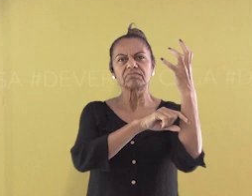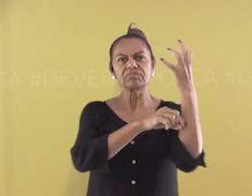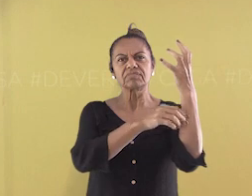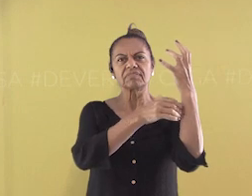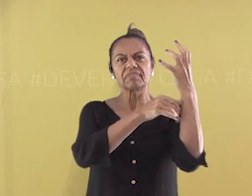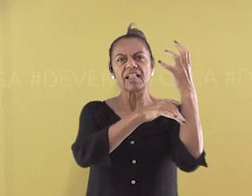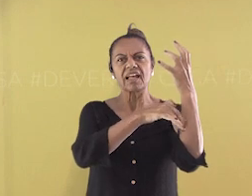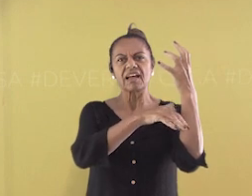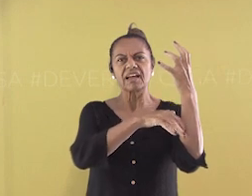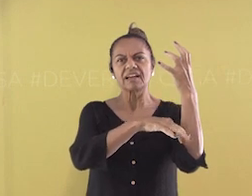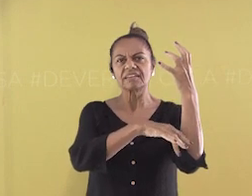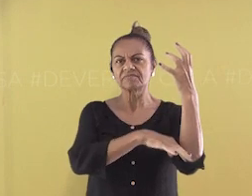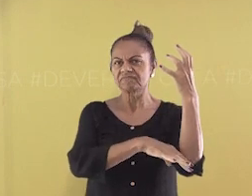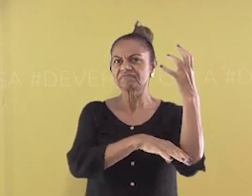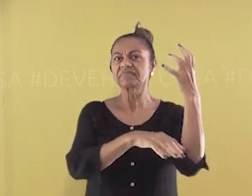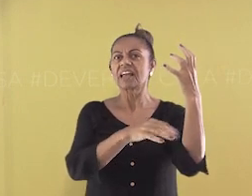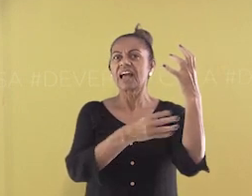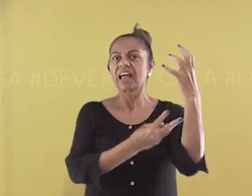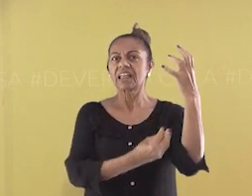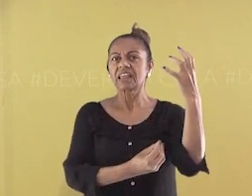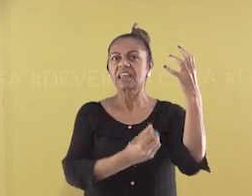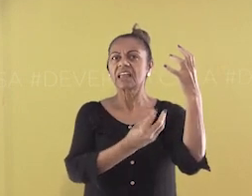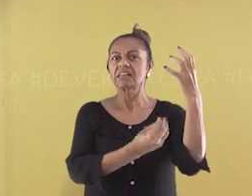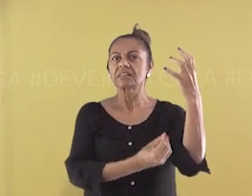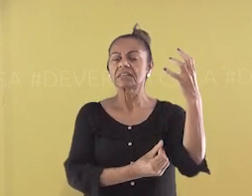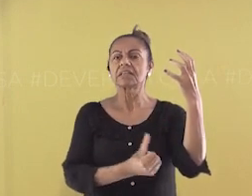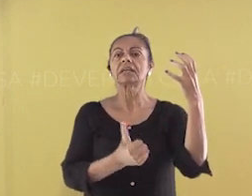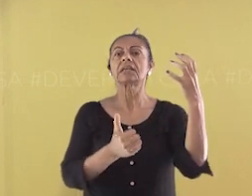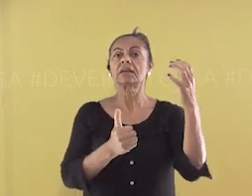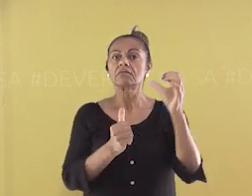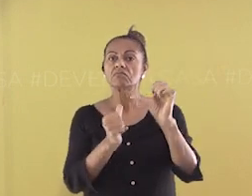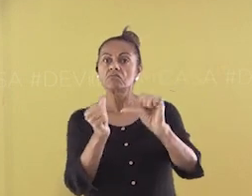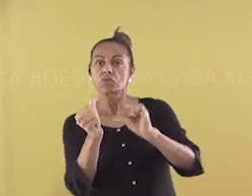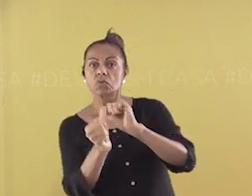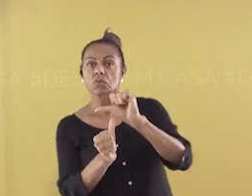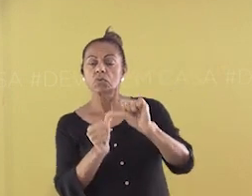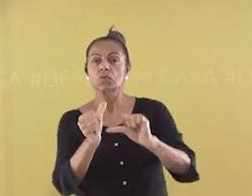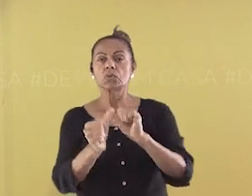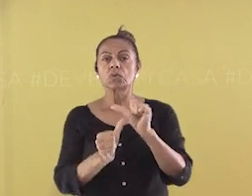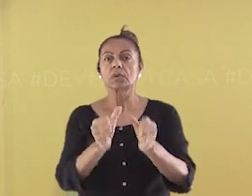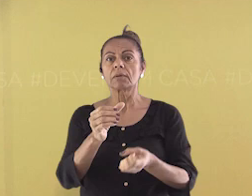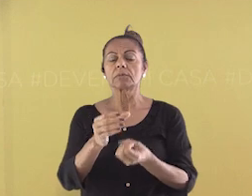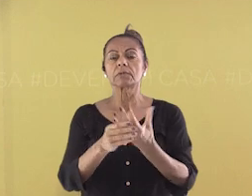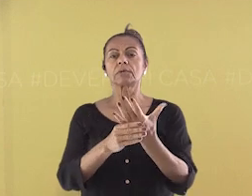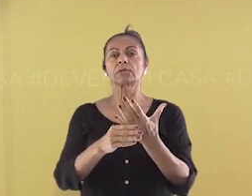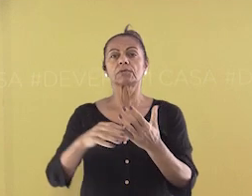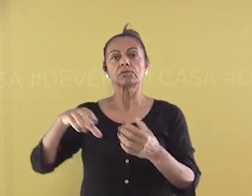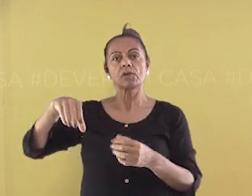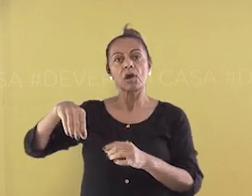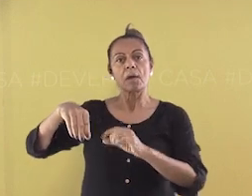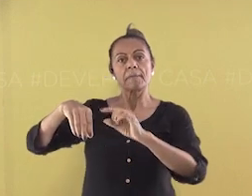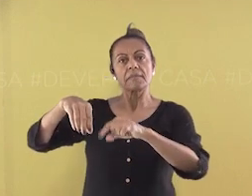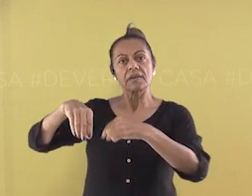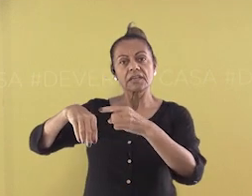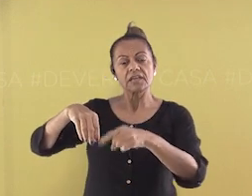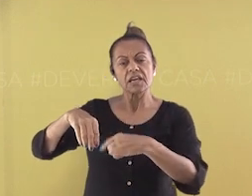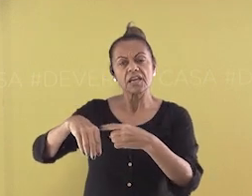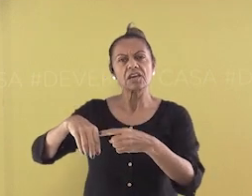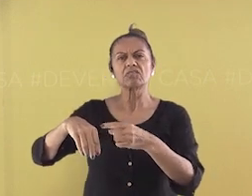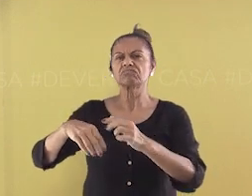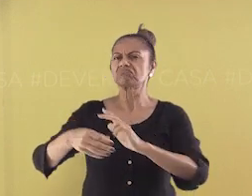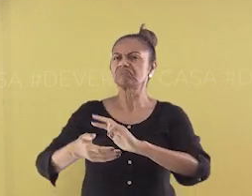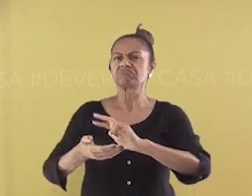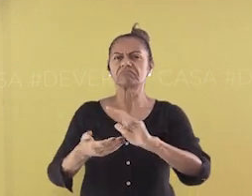são produzidos pneus, bolsas, brinquedos e outros produtos. Extrativismo animal